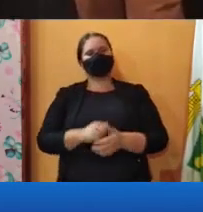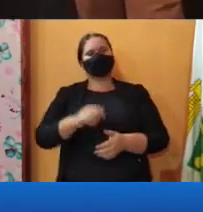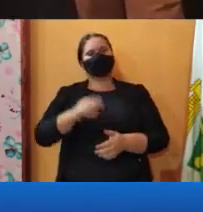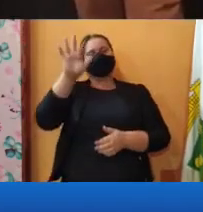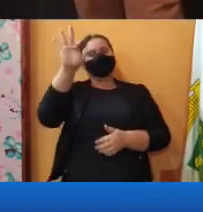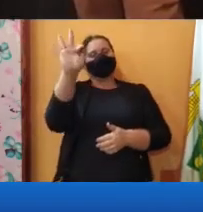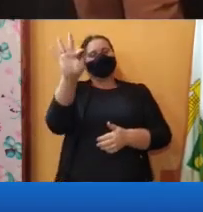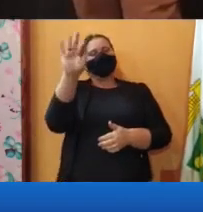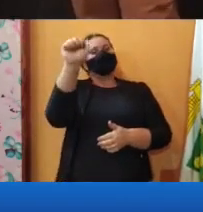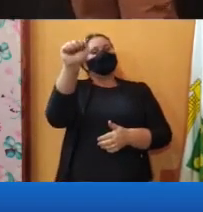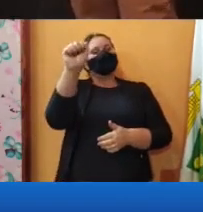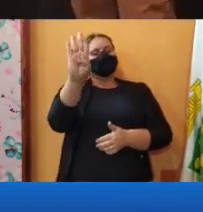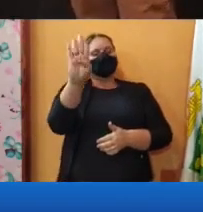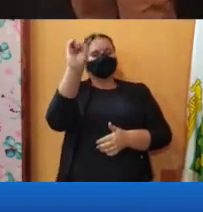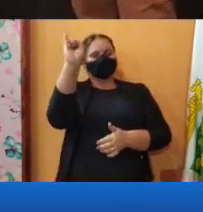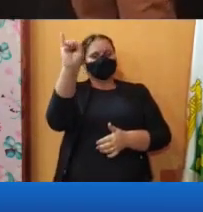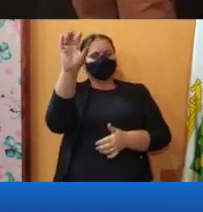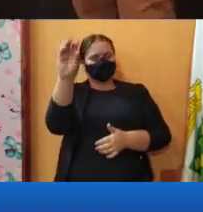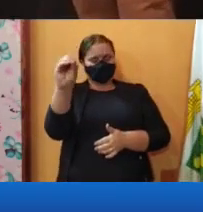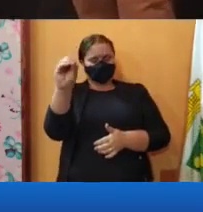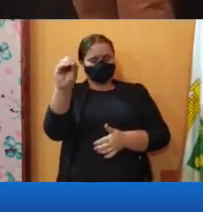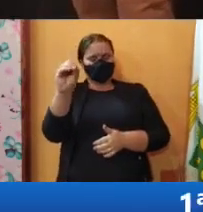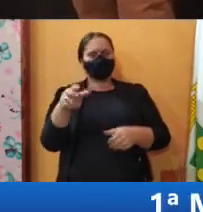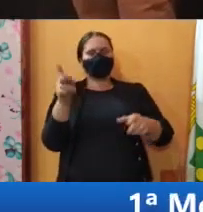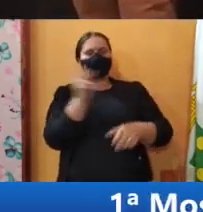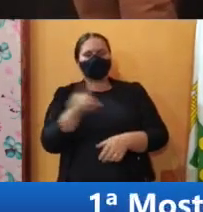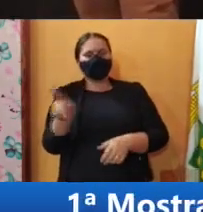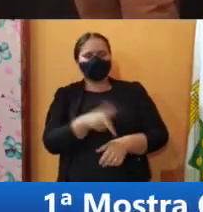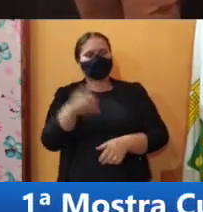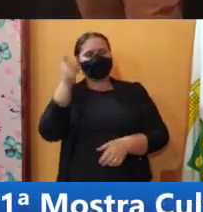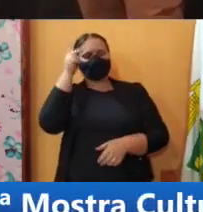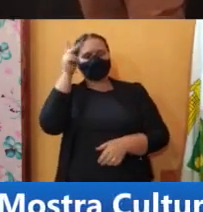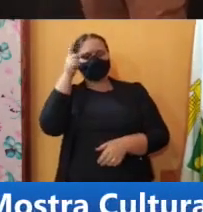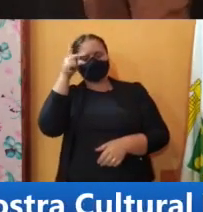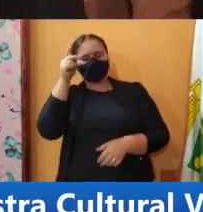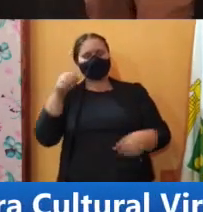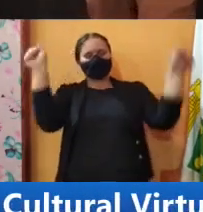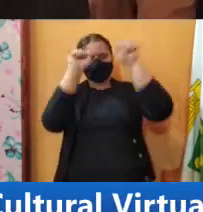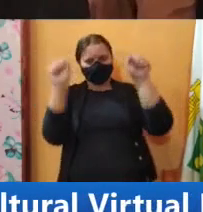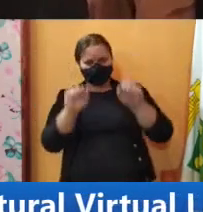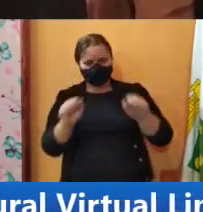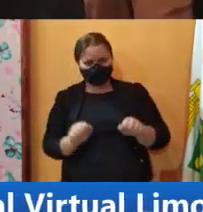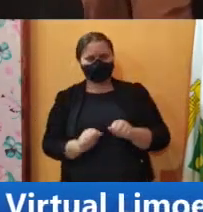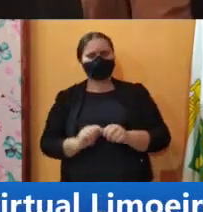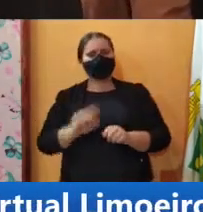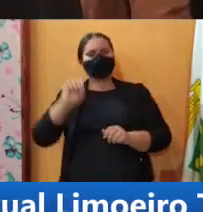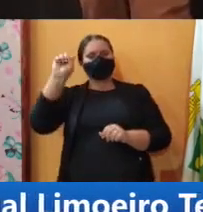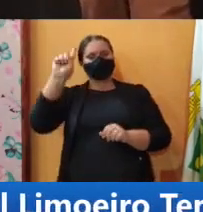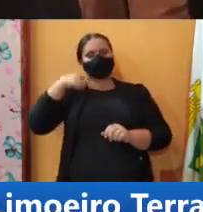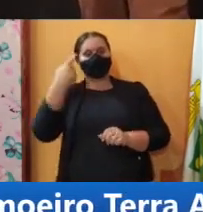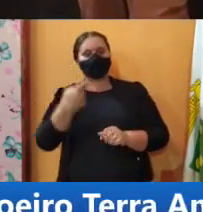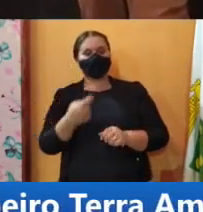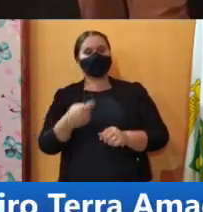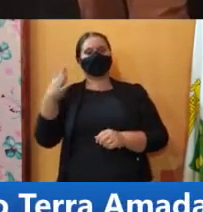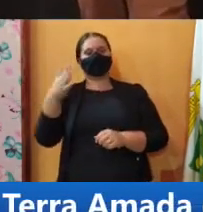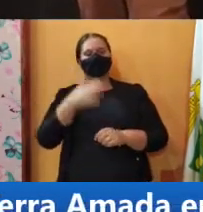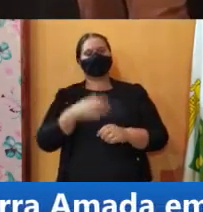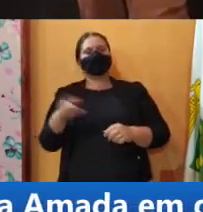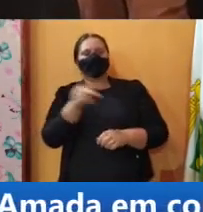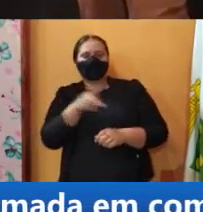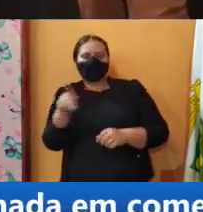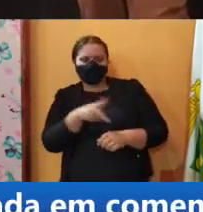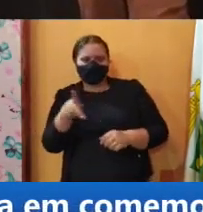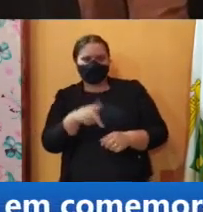Fábio, você foi meu professor de História da Arte, curiosamente. Depois eu fui sua professora de Direito Educacional e de Ética